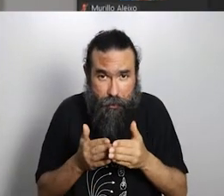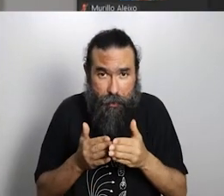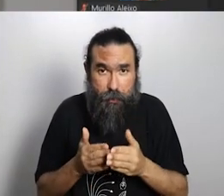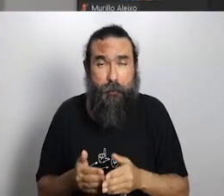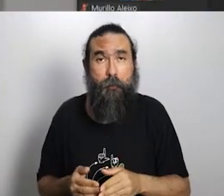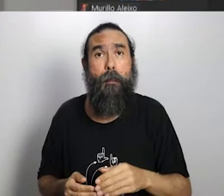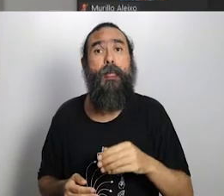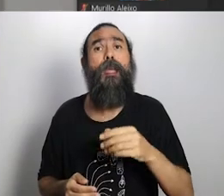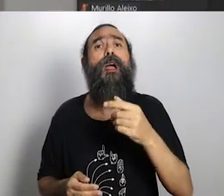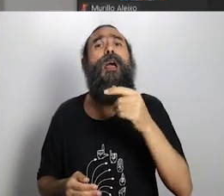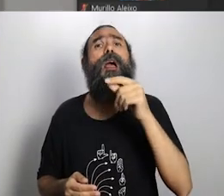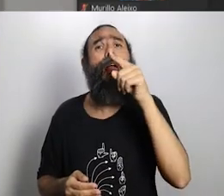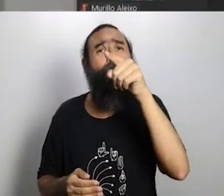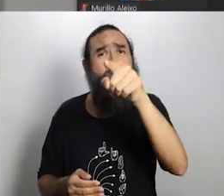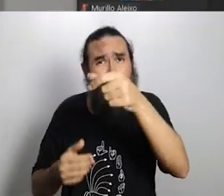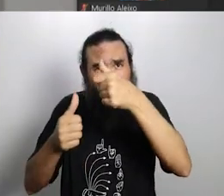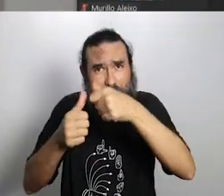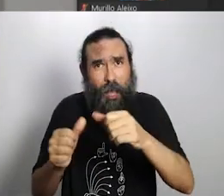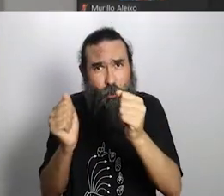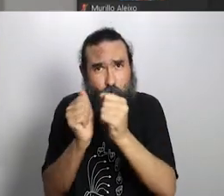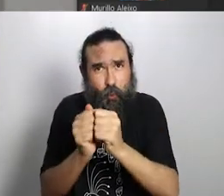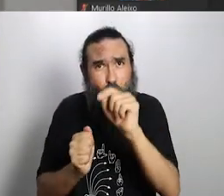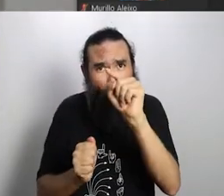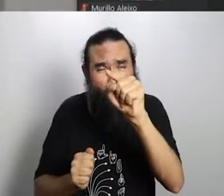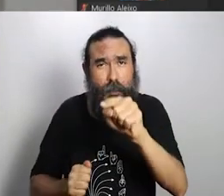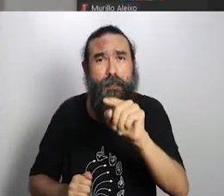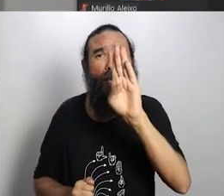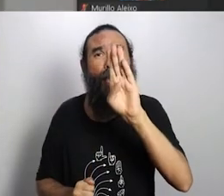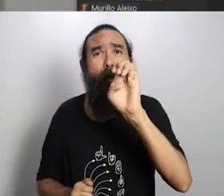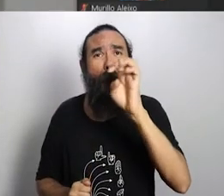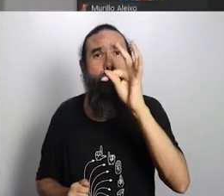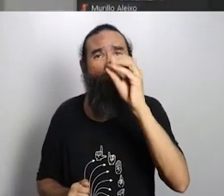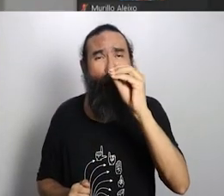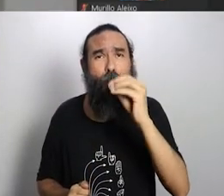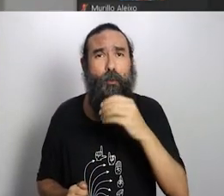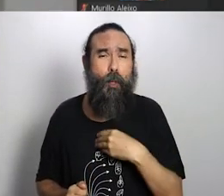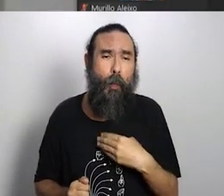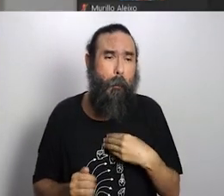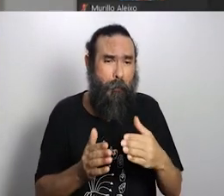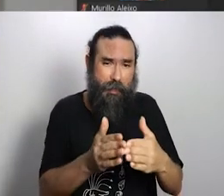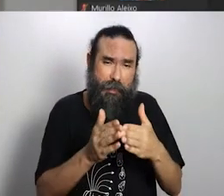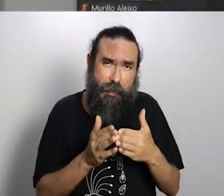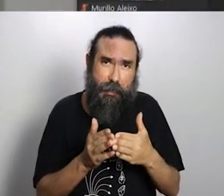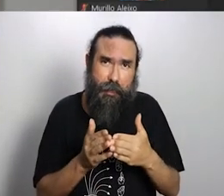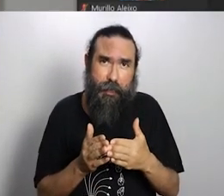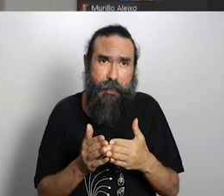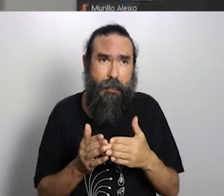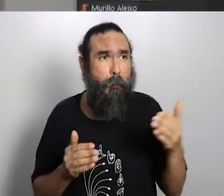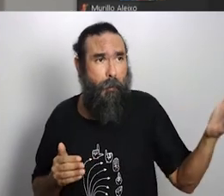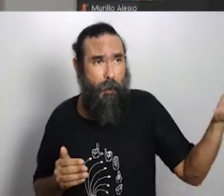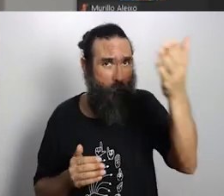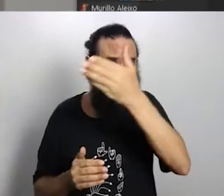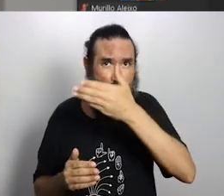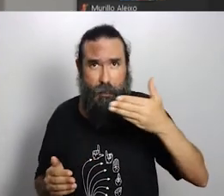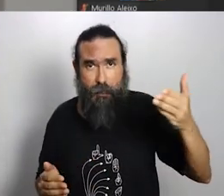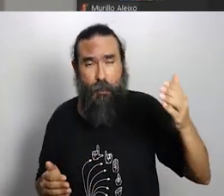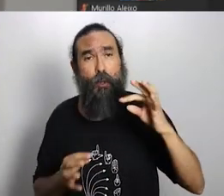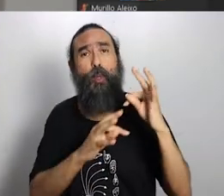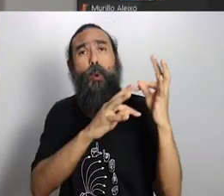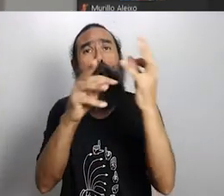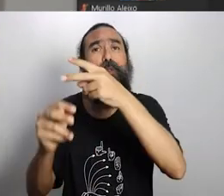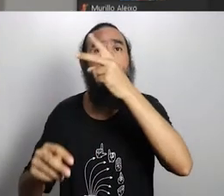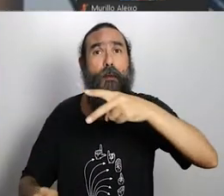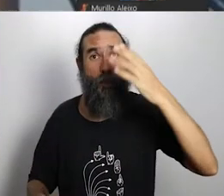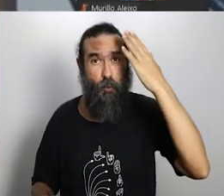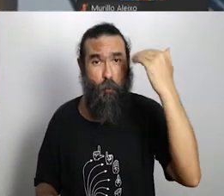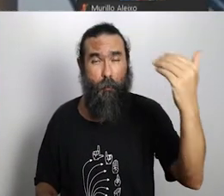mestres. Se Beto estiver aí, eu gostaria muito que Beto falasse. Beto está aí, Lia? Eu vou chamar